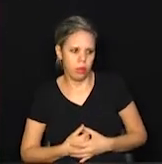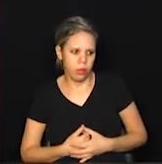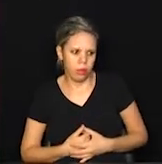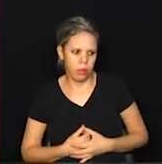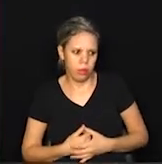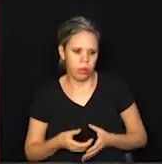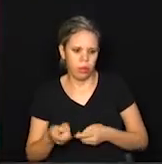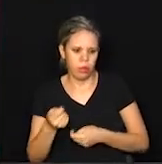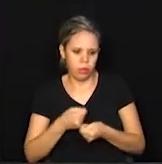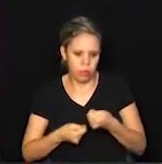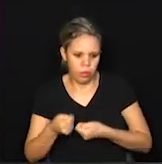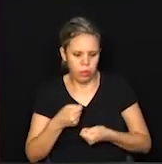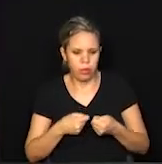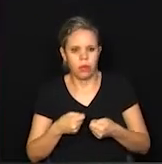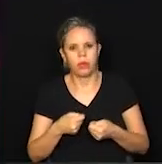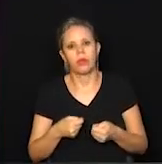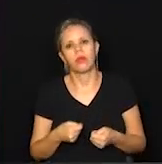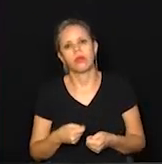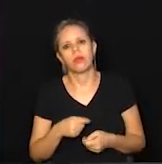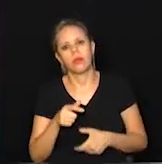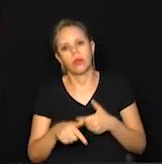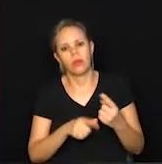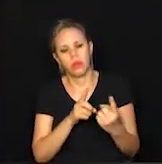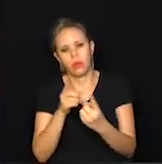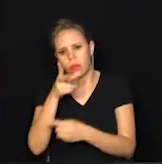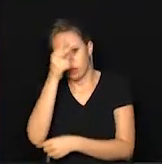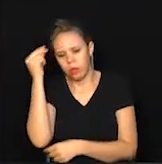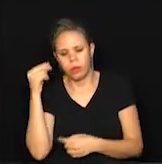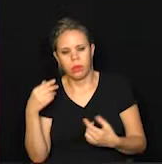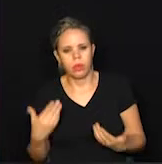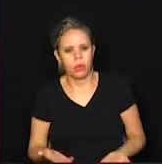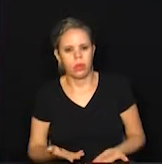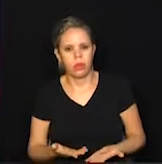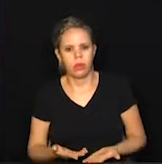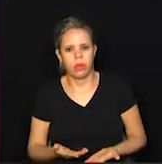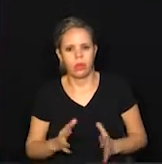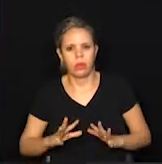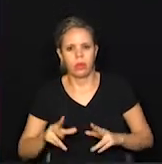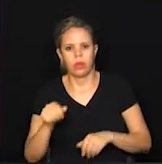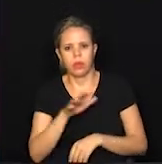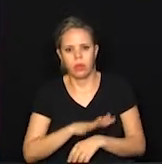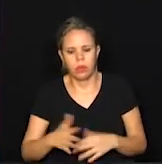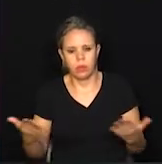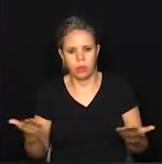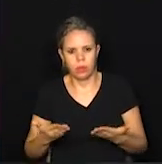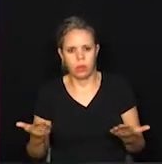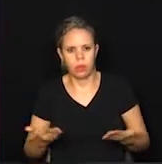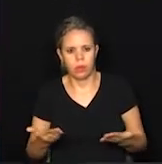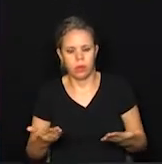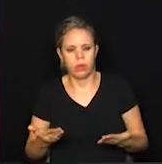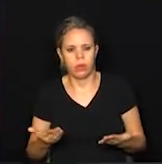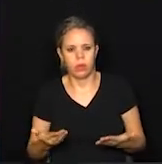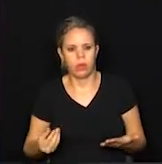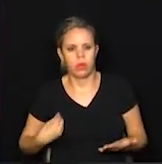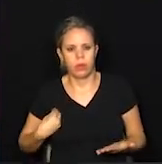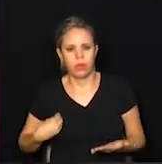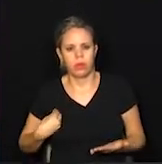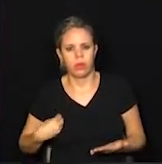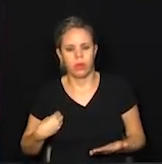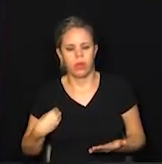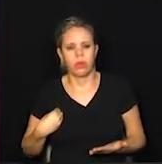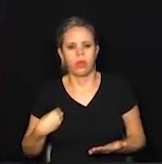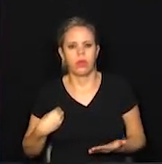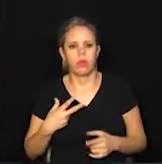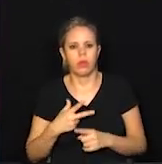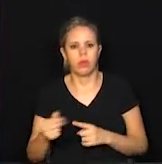conjuntura econômica de desmonte dos serviços públicos, e aí são em todas as áreas. Hoje nós estamos